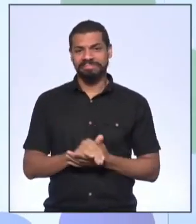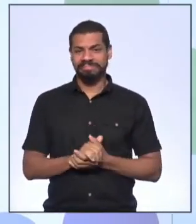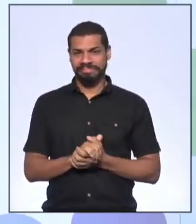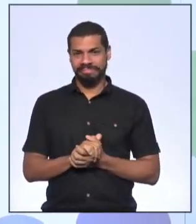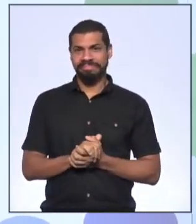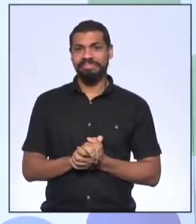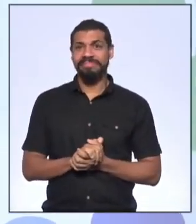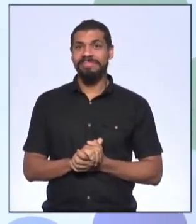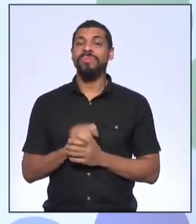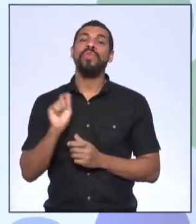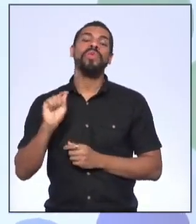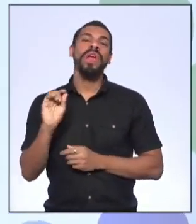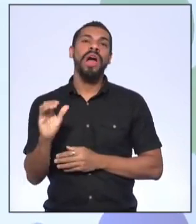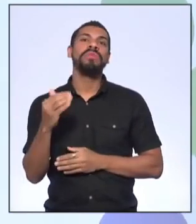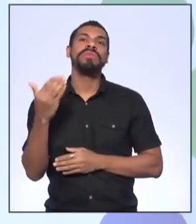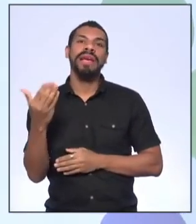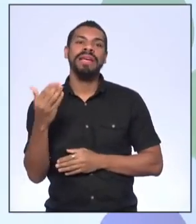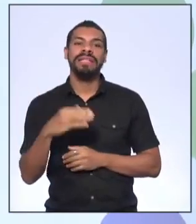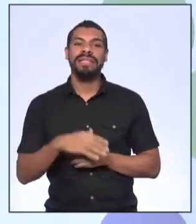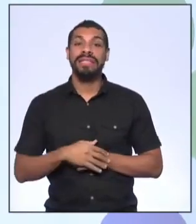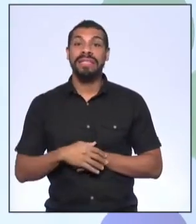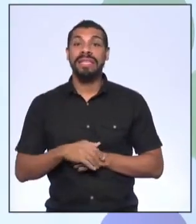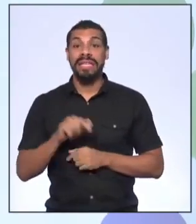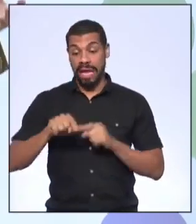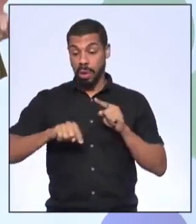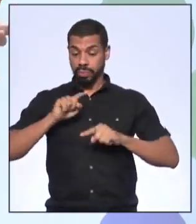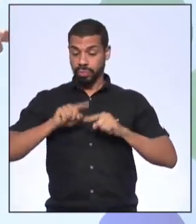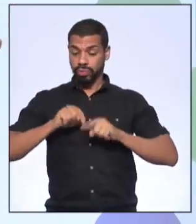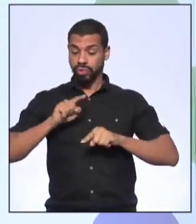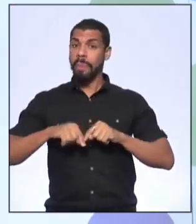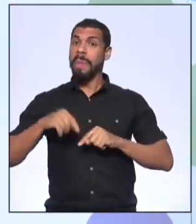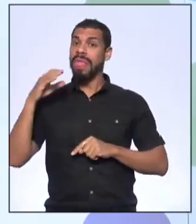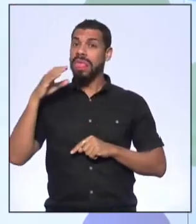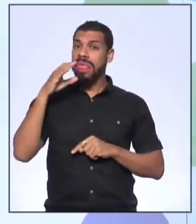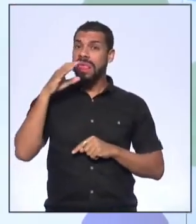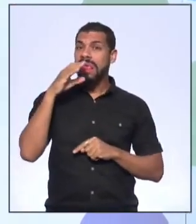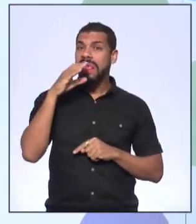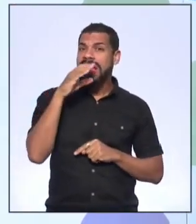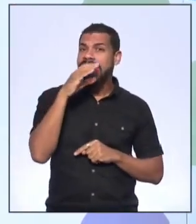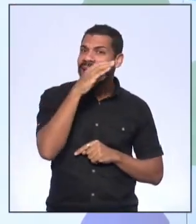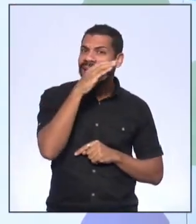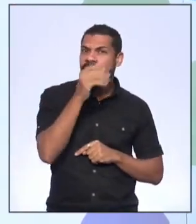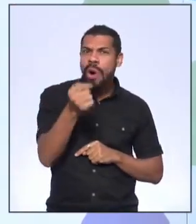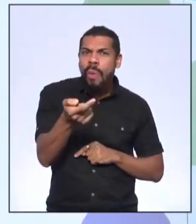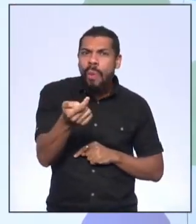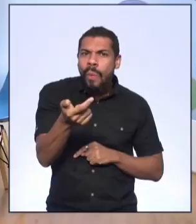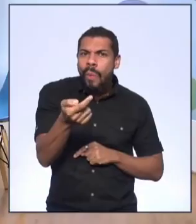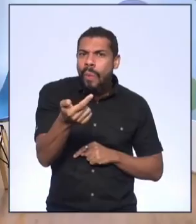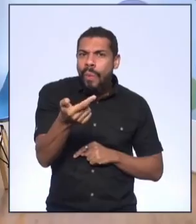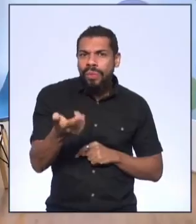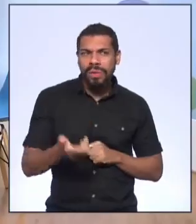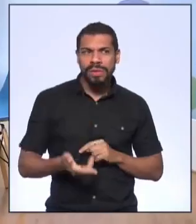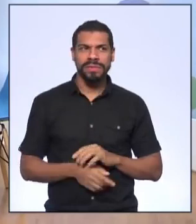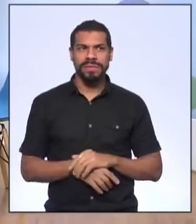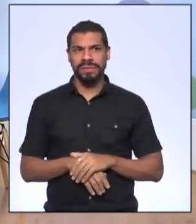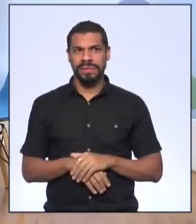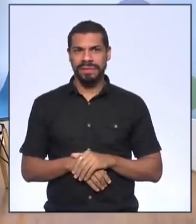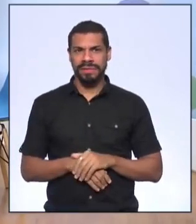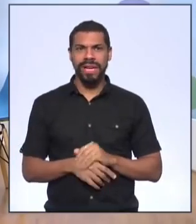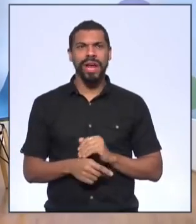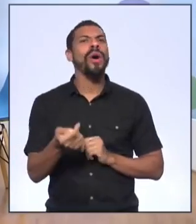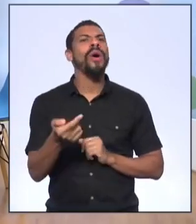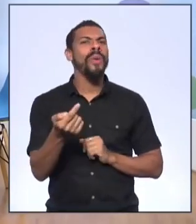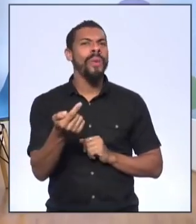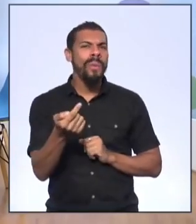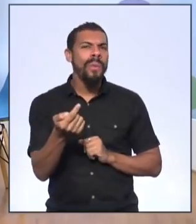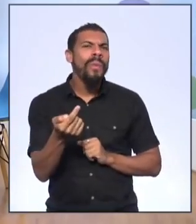O que acontece? Ele reteu mais calor. Fui pegar aquele prato ali, mano. Quase que queimei minha mão. Deve ter sido o Joule, né? O Jaule quer me